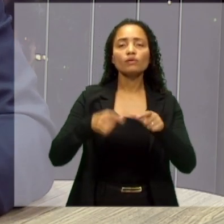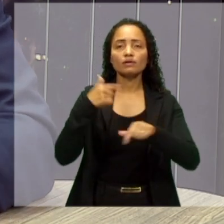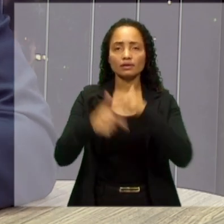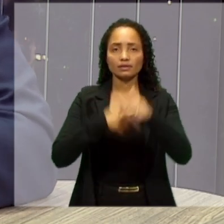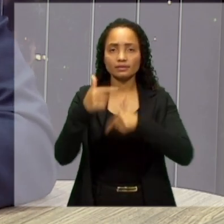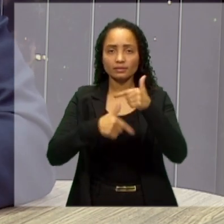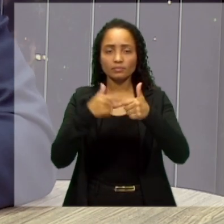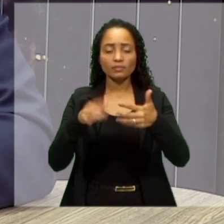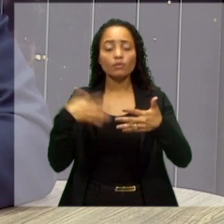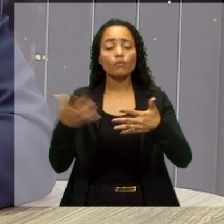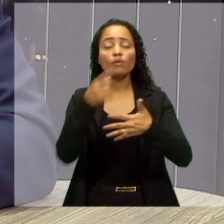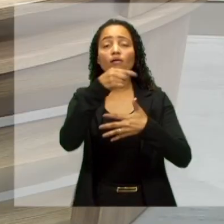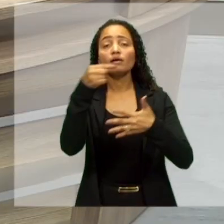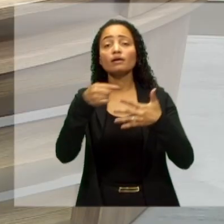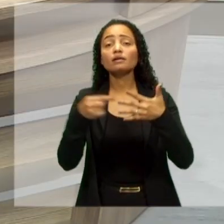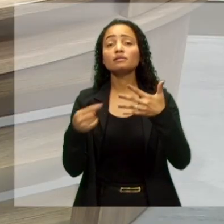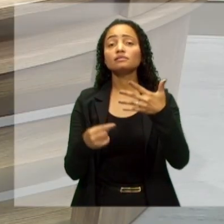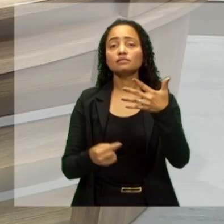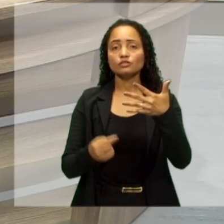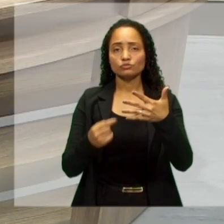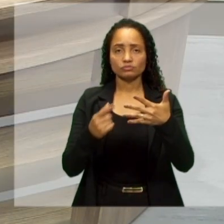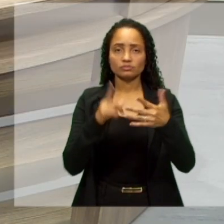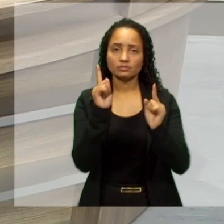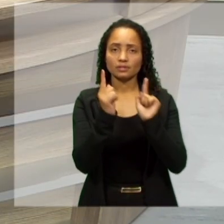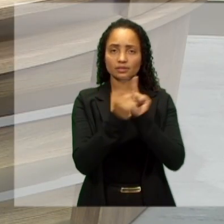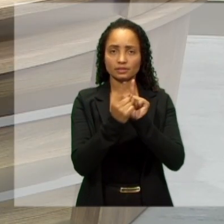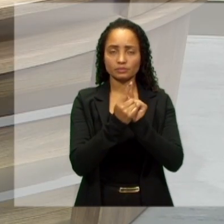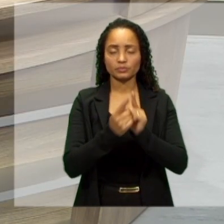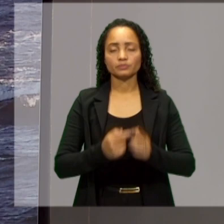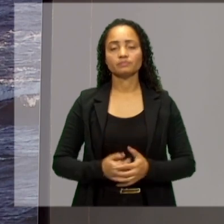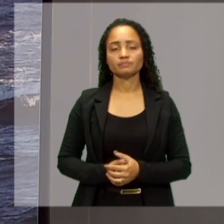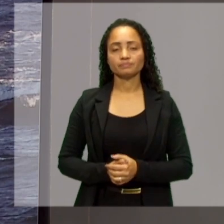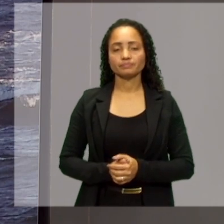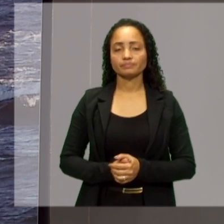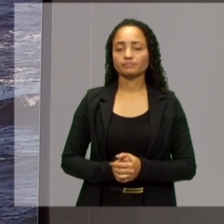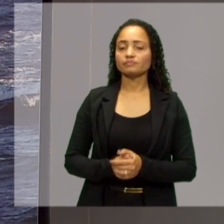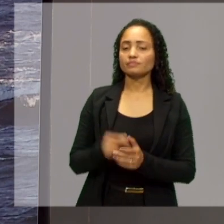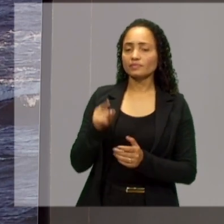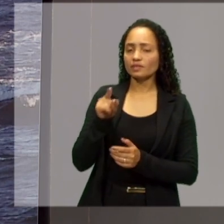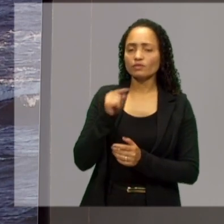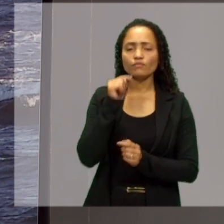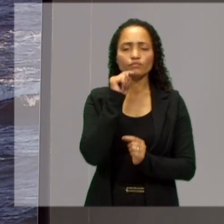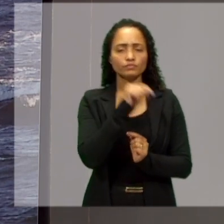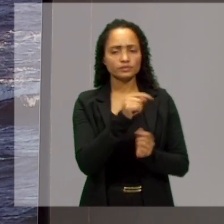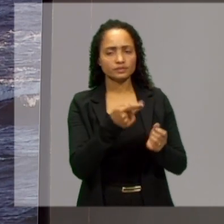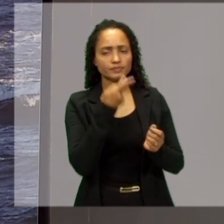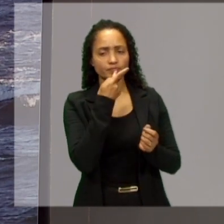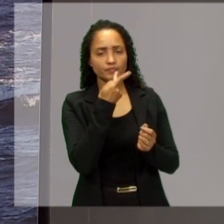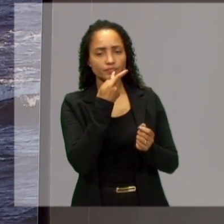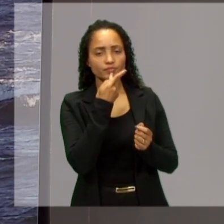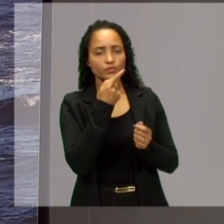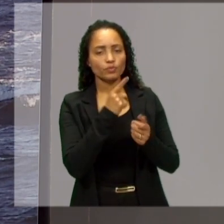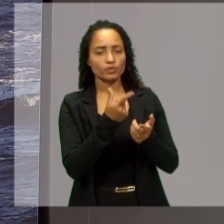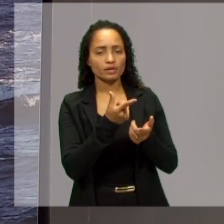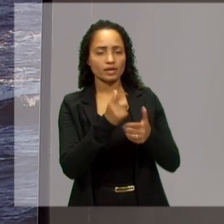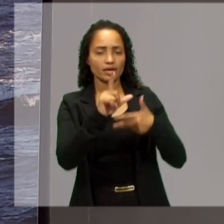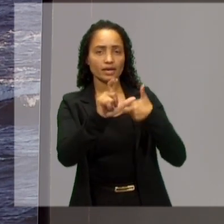requisitos para o ingresso. Aí, nesse caso que o senhor está falando especificamente, o senhor falou o Executivo tem que destinar uma parte.